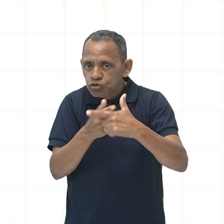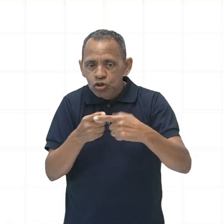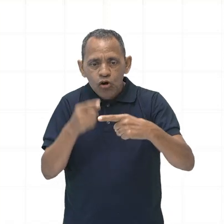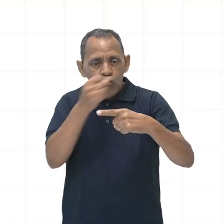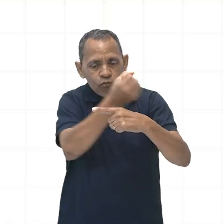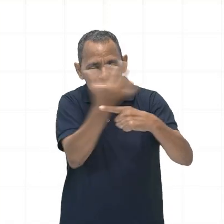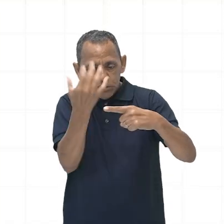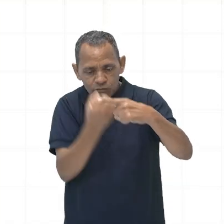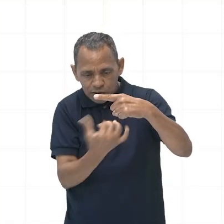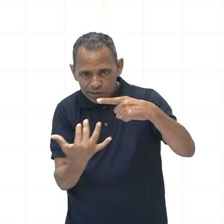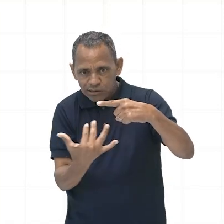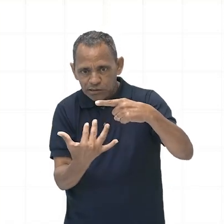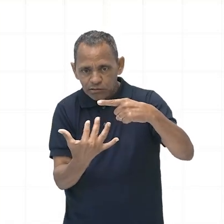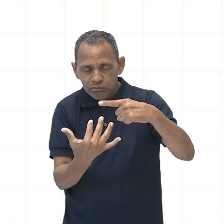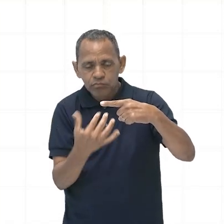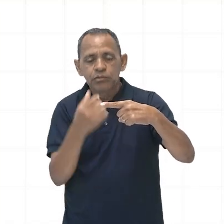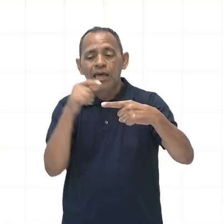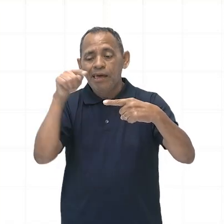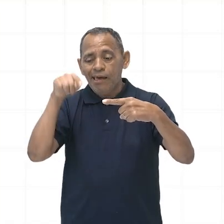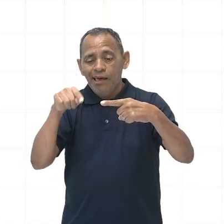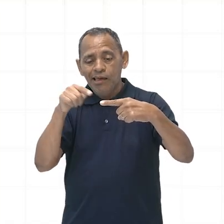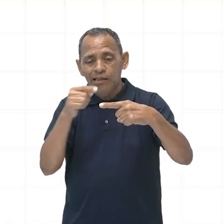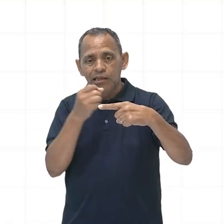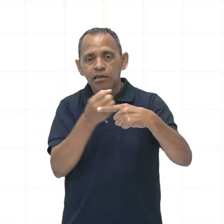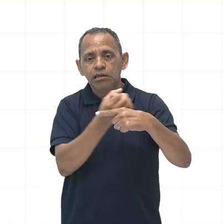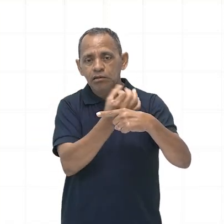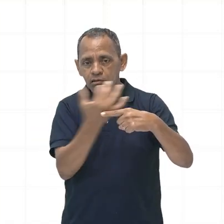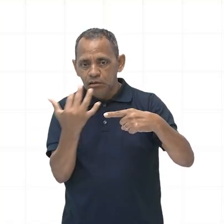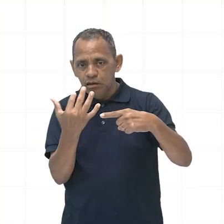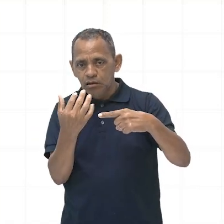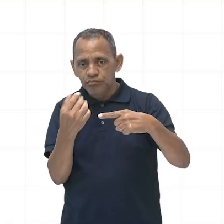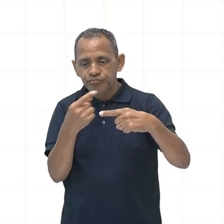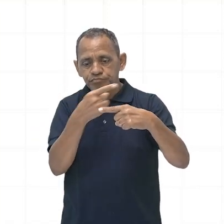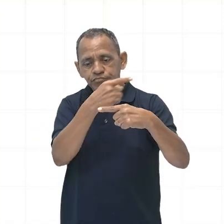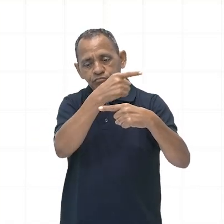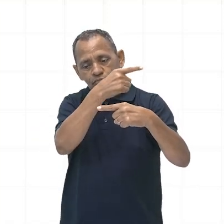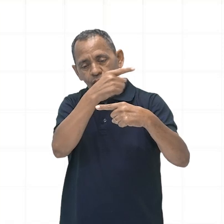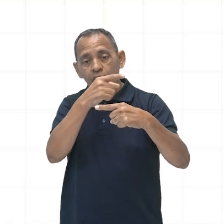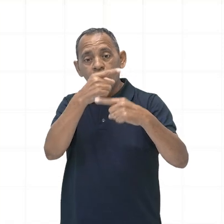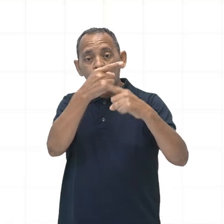gente repete a primeira fração e multiplica